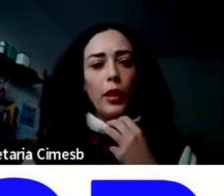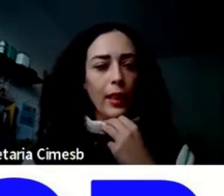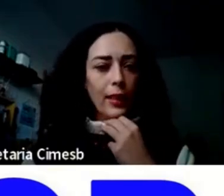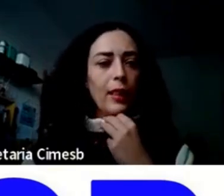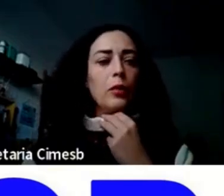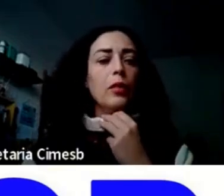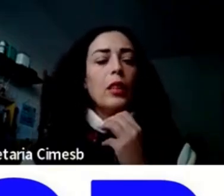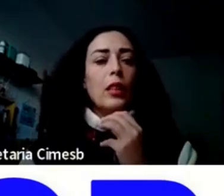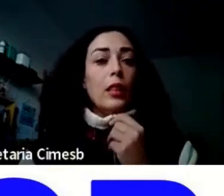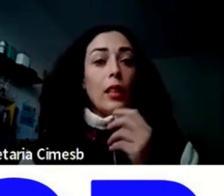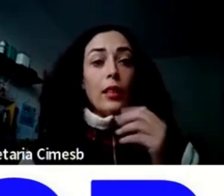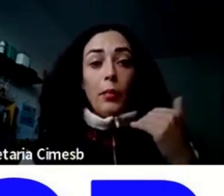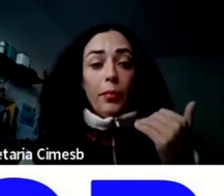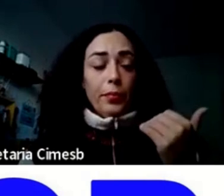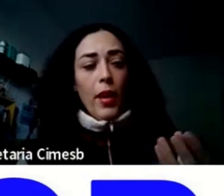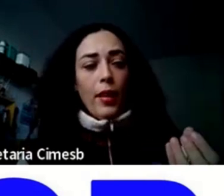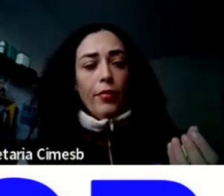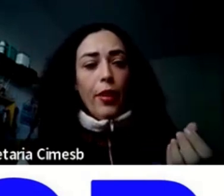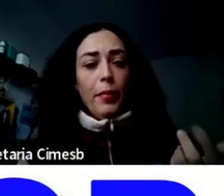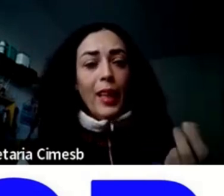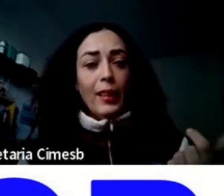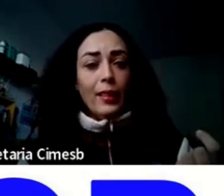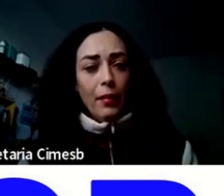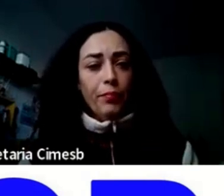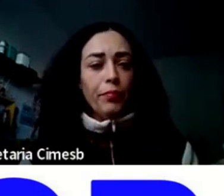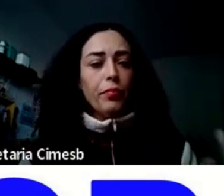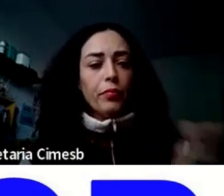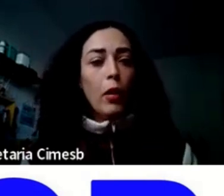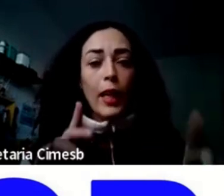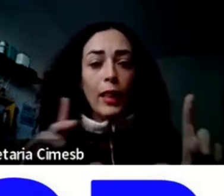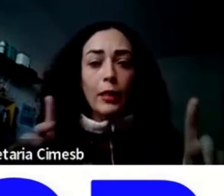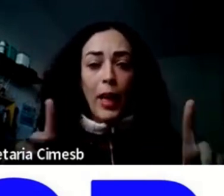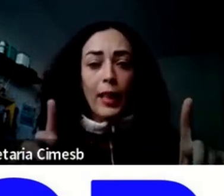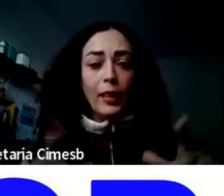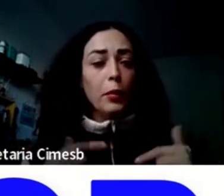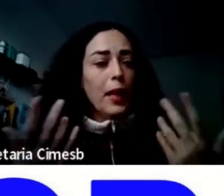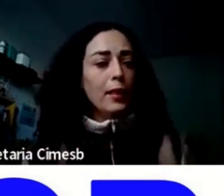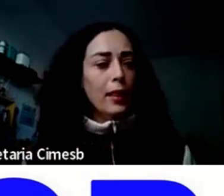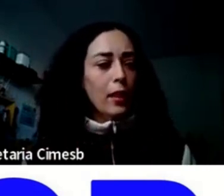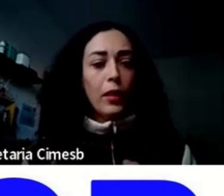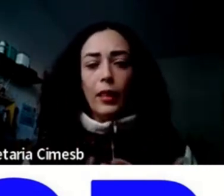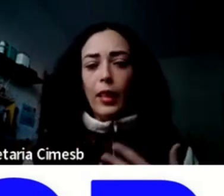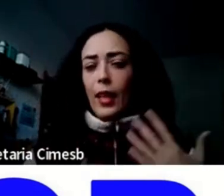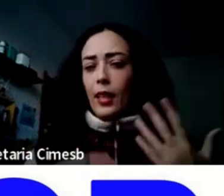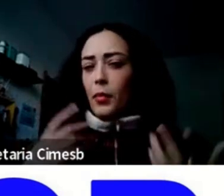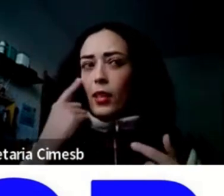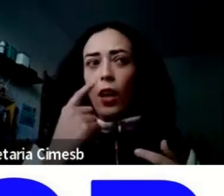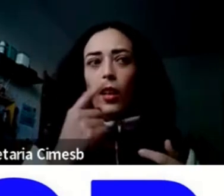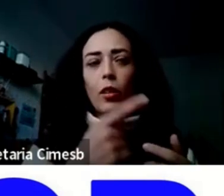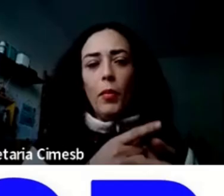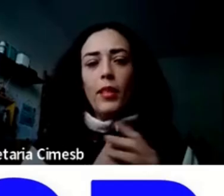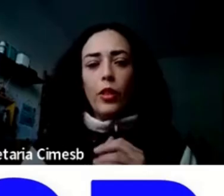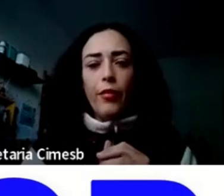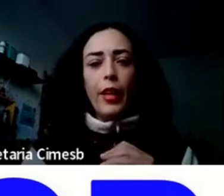de comunicação e assim começa a familiarizar ali com aquelas placas, por mais que não tenha interesse,